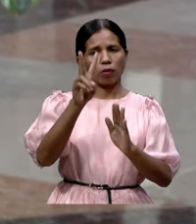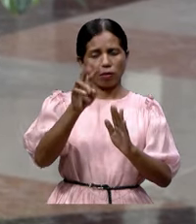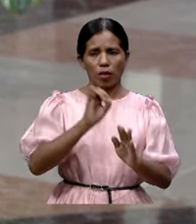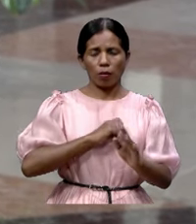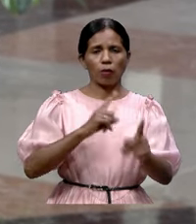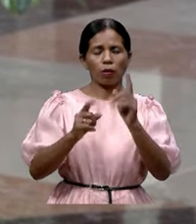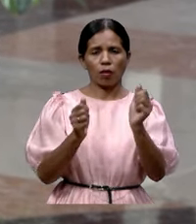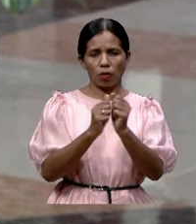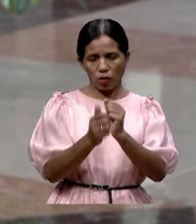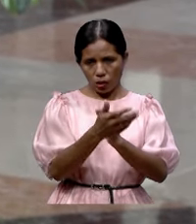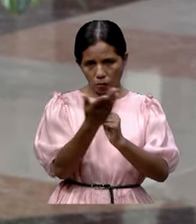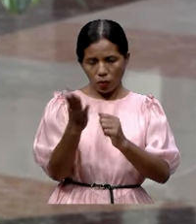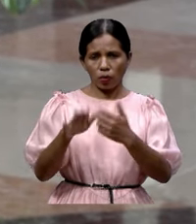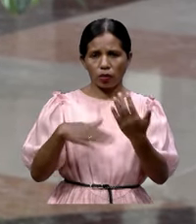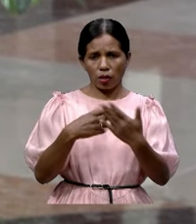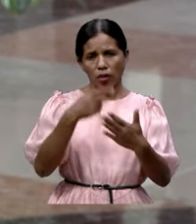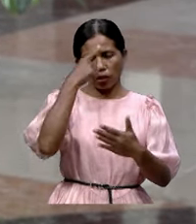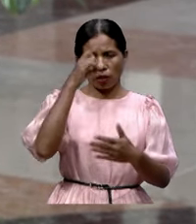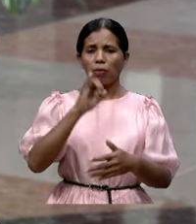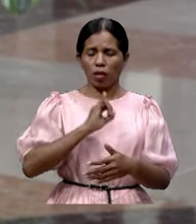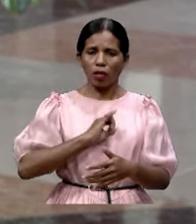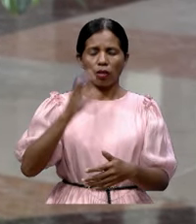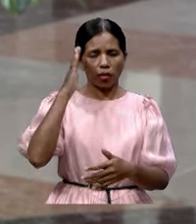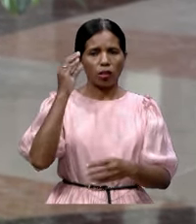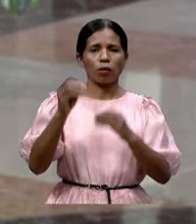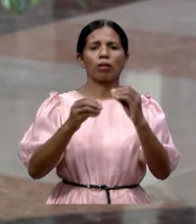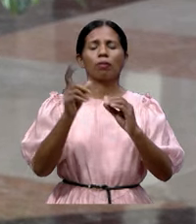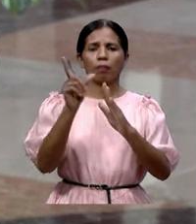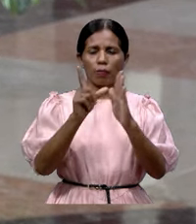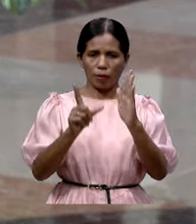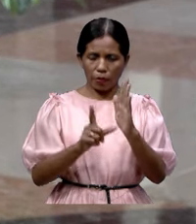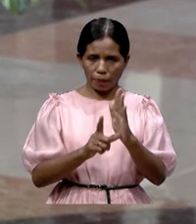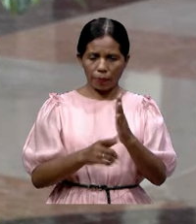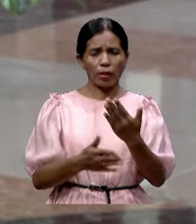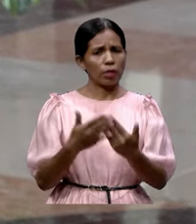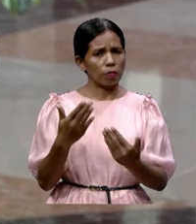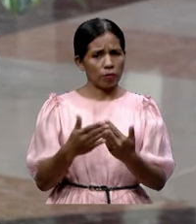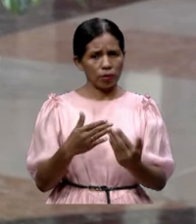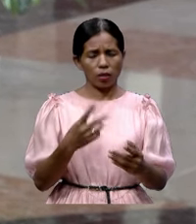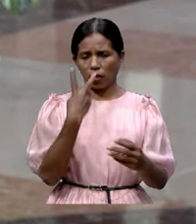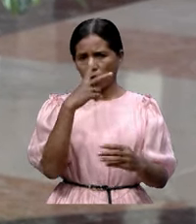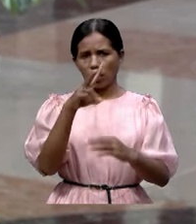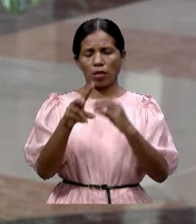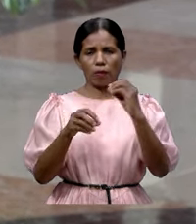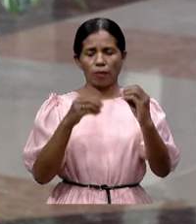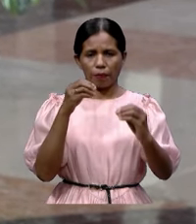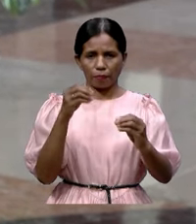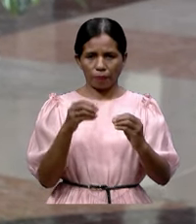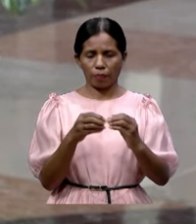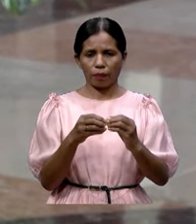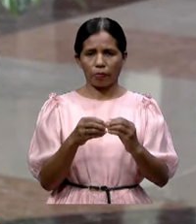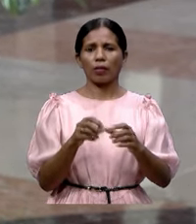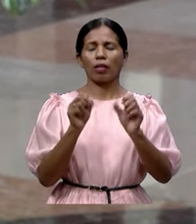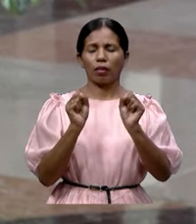bel kualia ho ita bot sira tamba hau hatena ona kontiudu da lei. Simplesmente liga ho quorum para